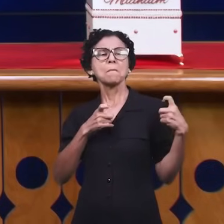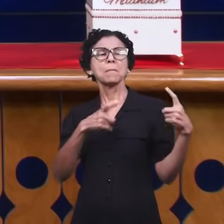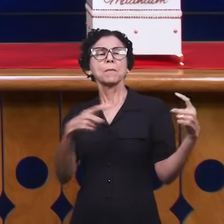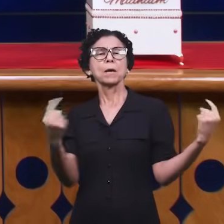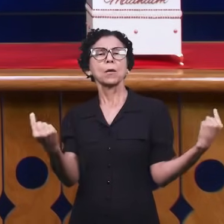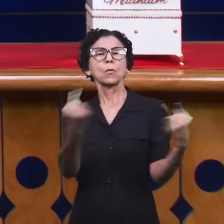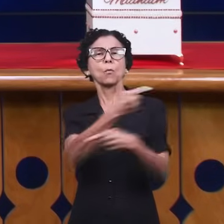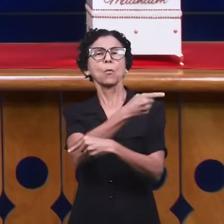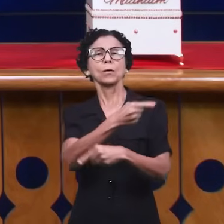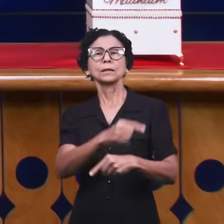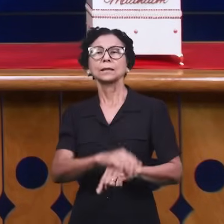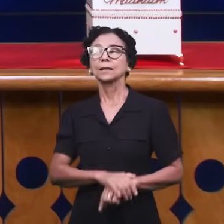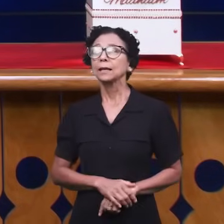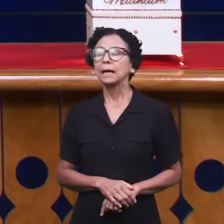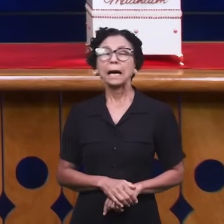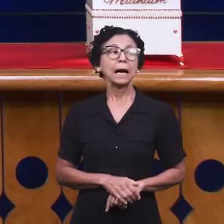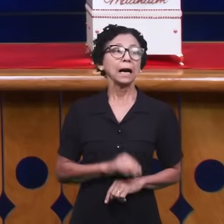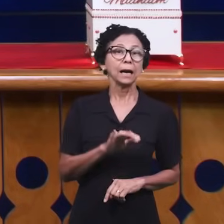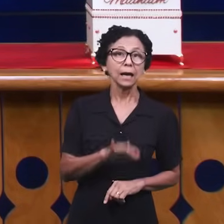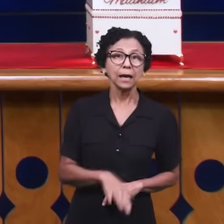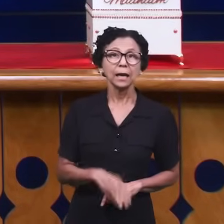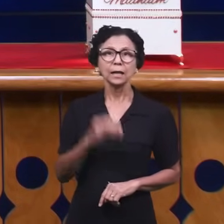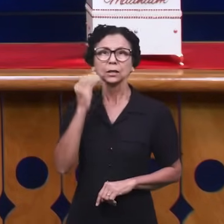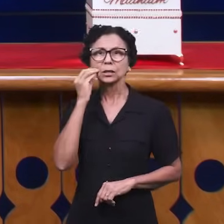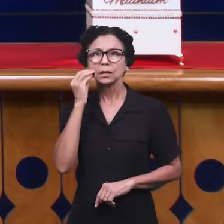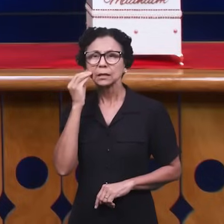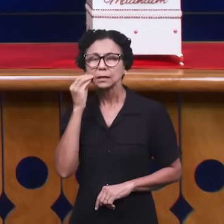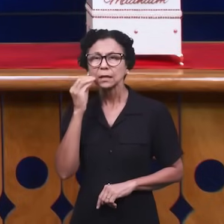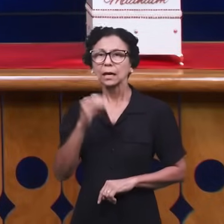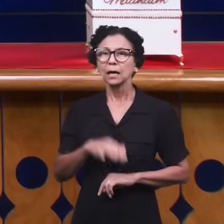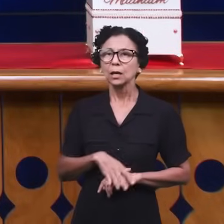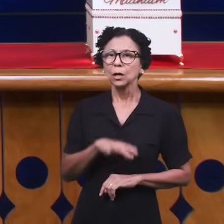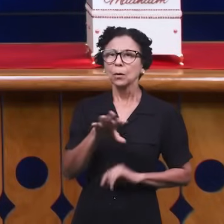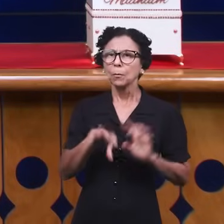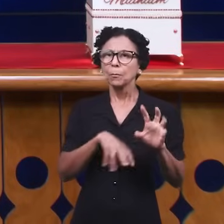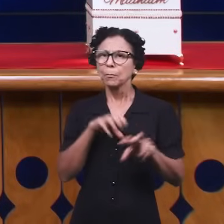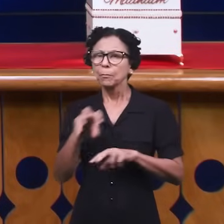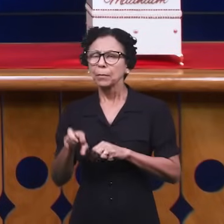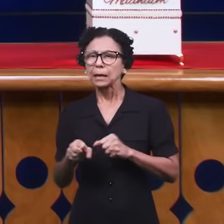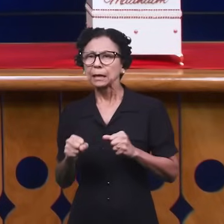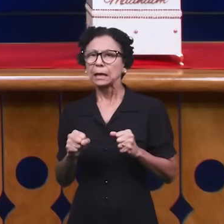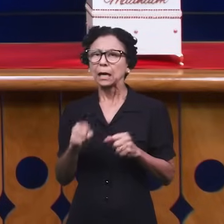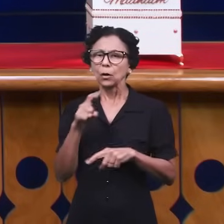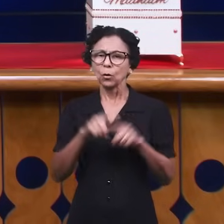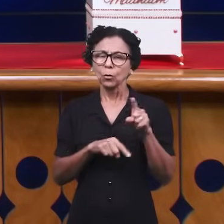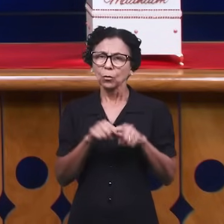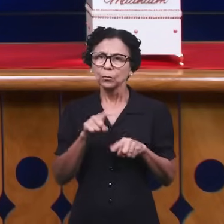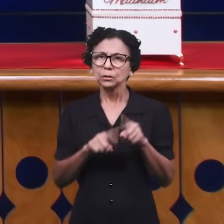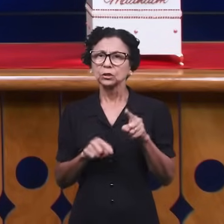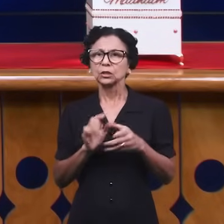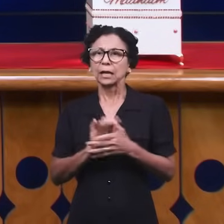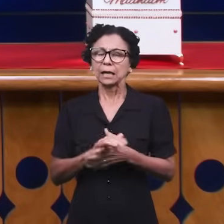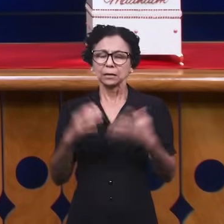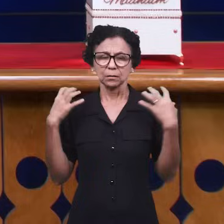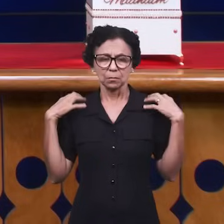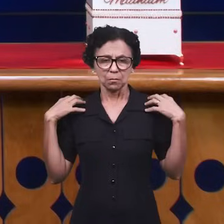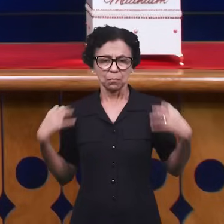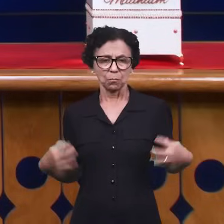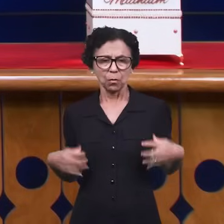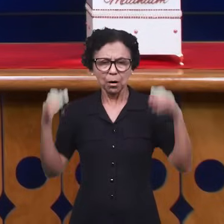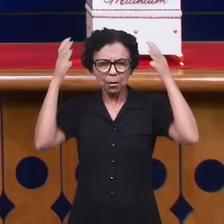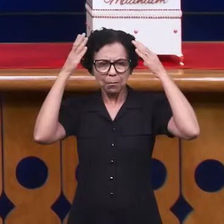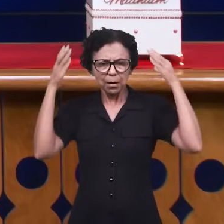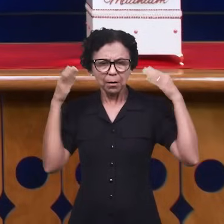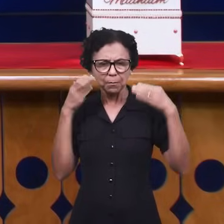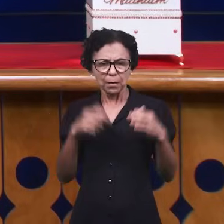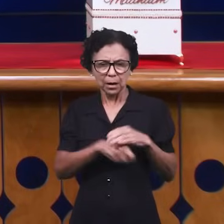arrumar as armas, como o mundo hoje tenta levantar diversos tipos de condições, de